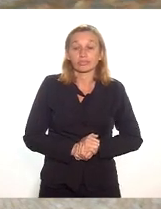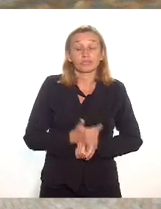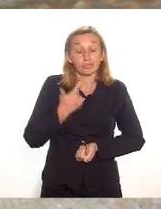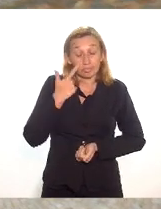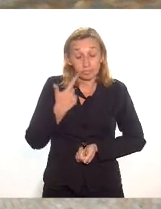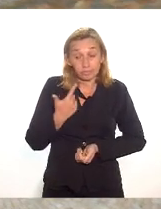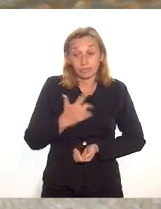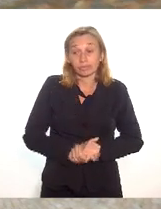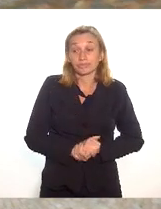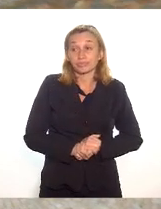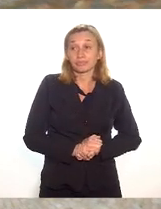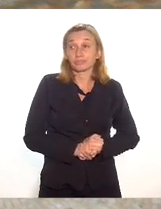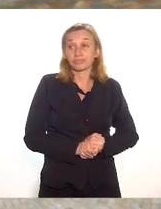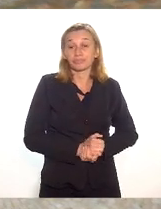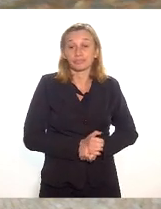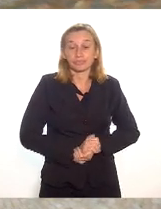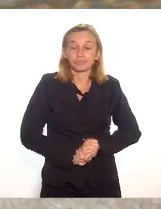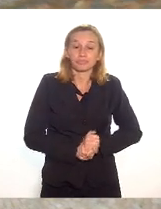Vimos